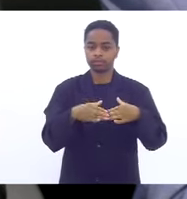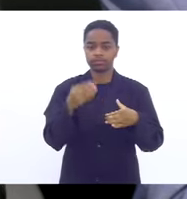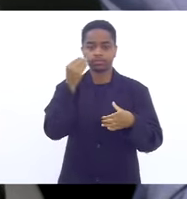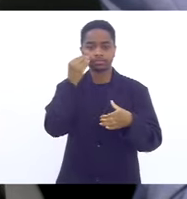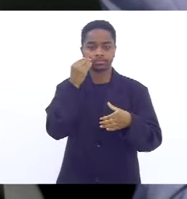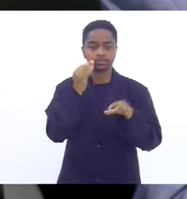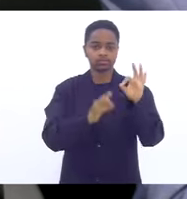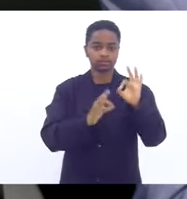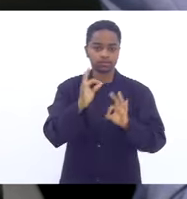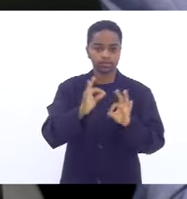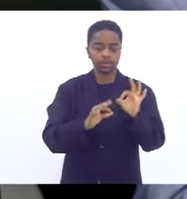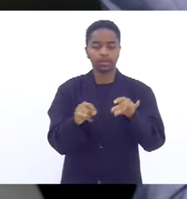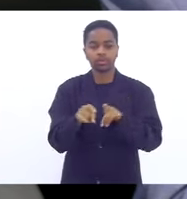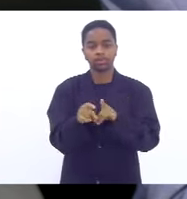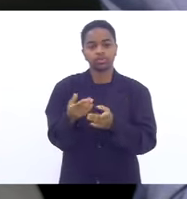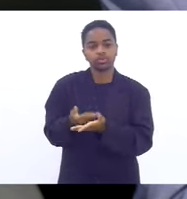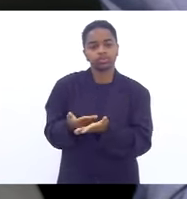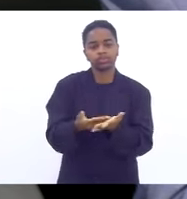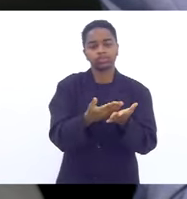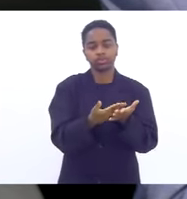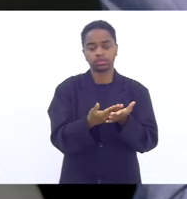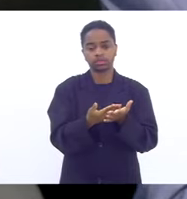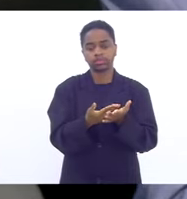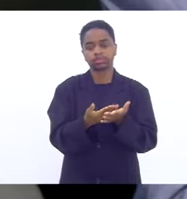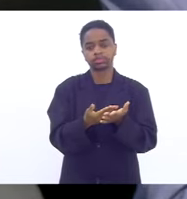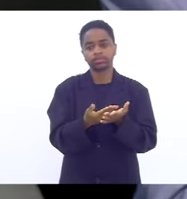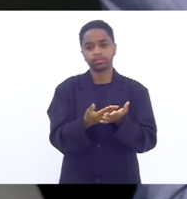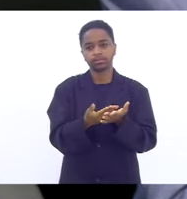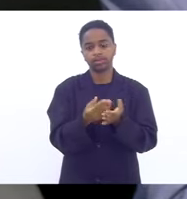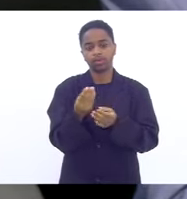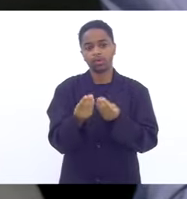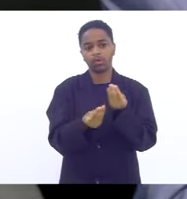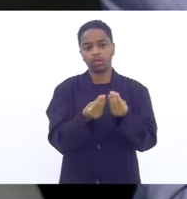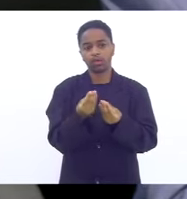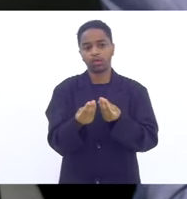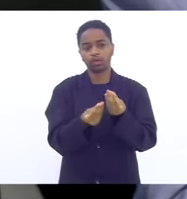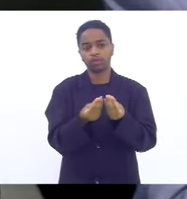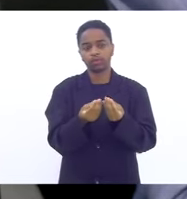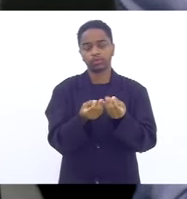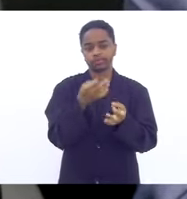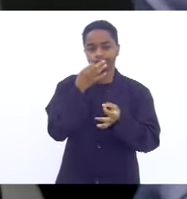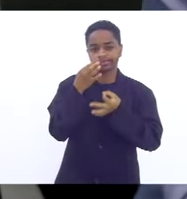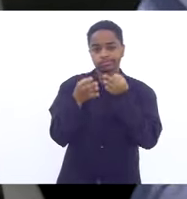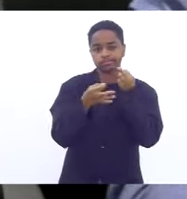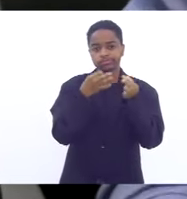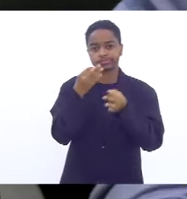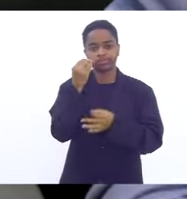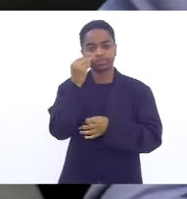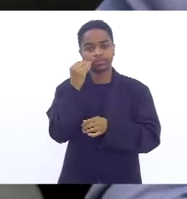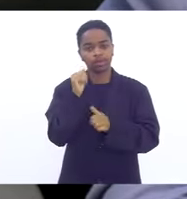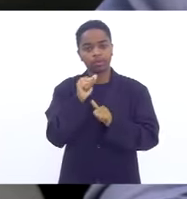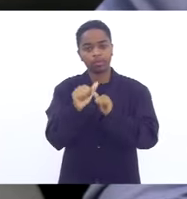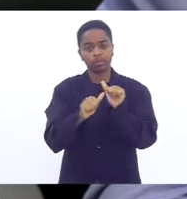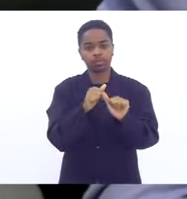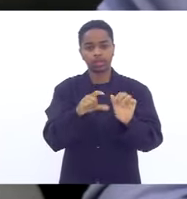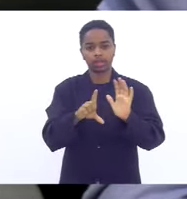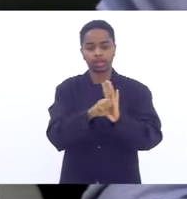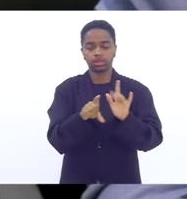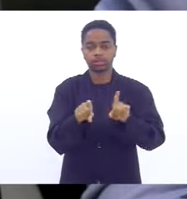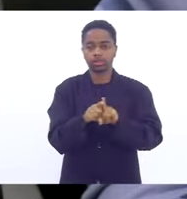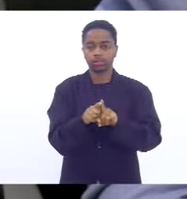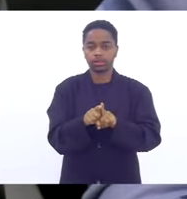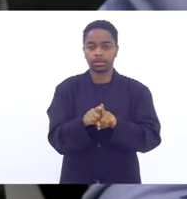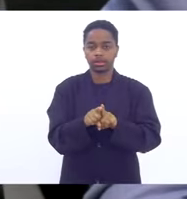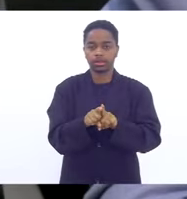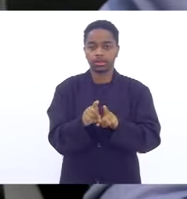começar a fazer essa depuração e essas sugestões para alteração legislativa e um